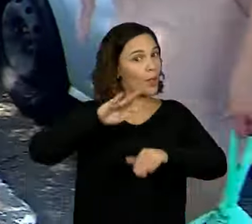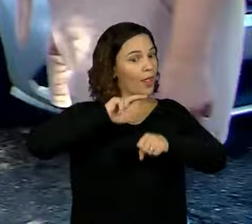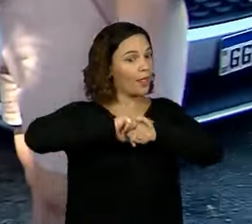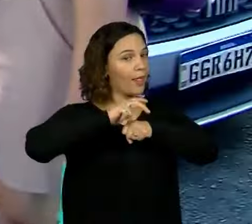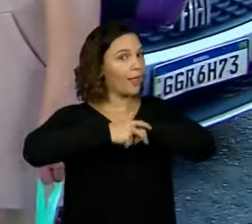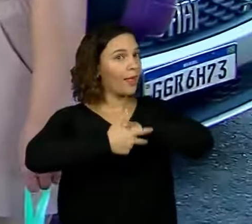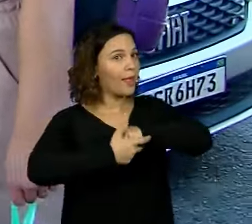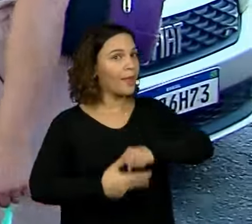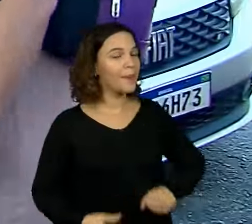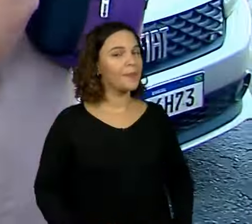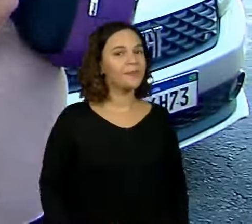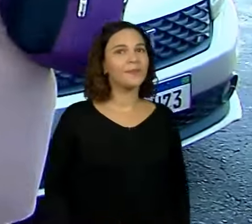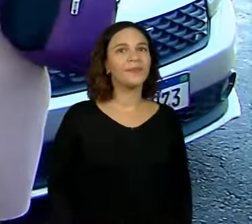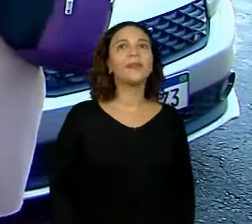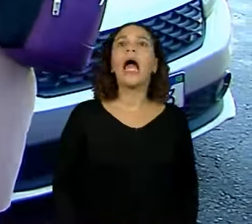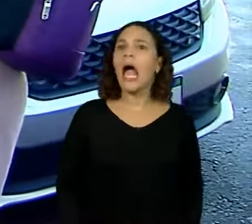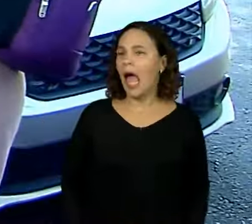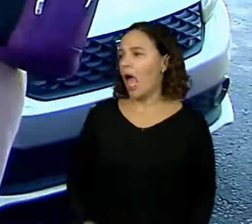dengue.